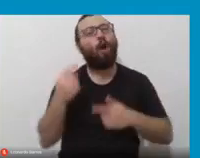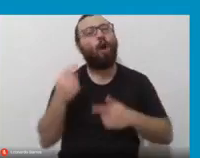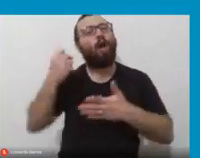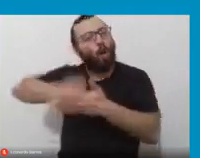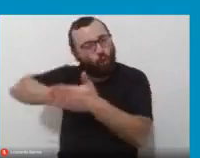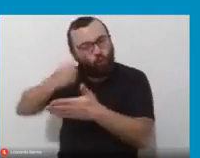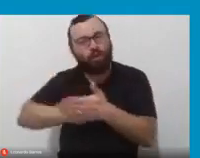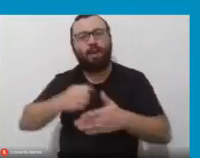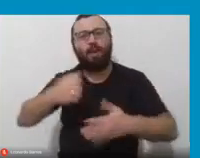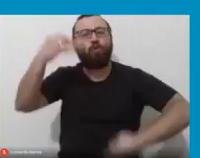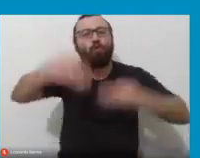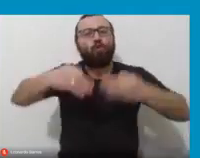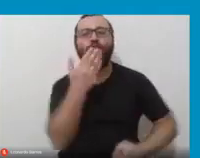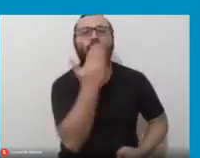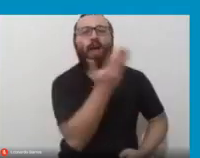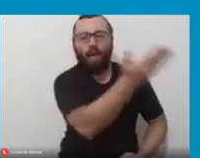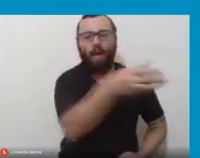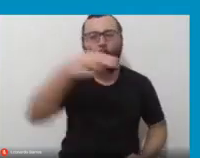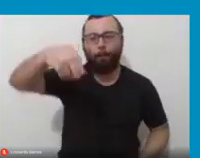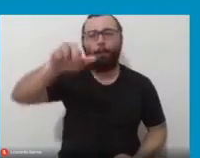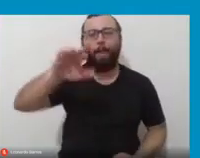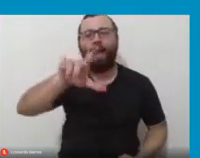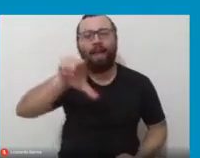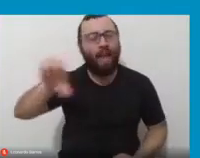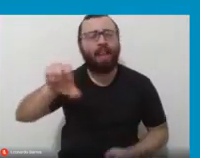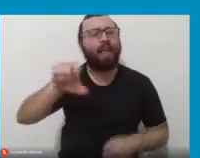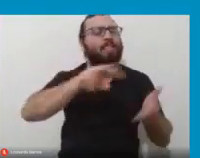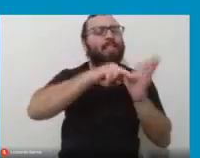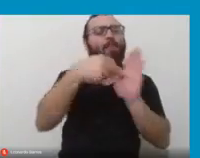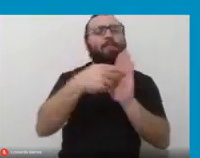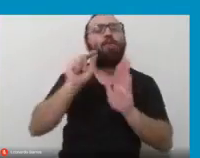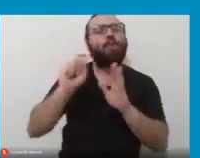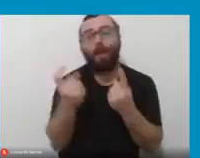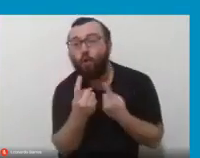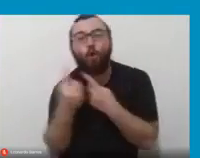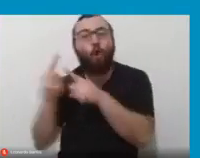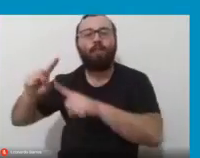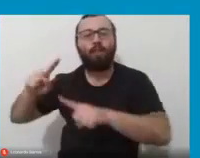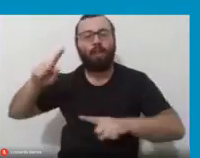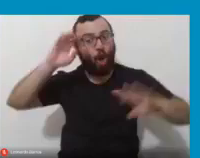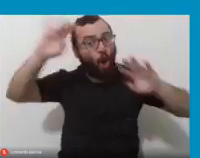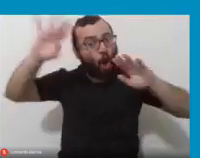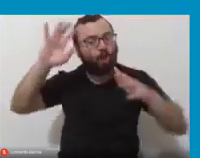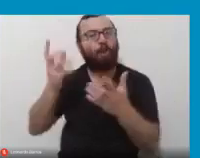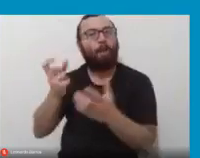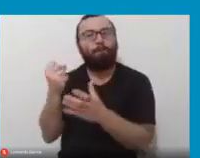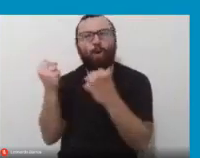por Marielle, a gente está enfrentando toda uma lógica de poder que pariu o Bolsonaro, que pariu esse